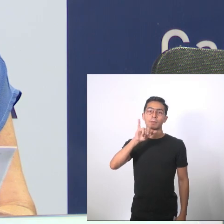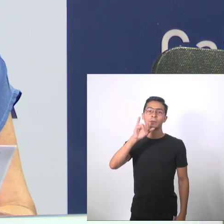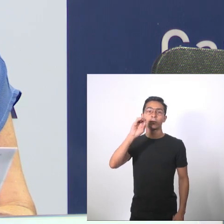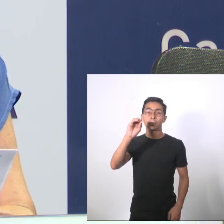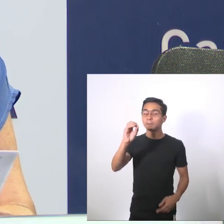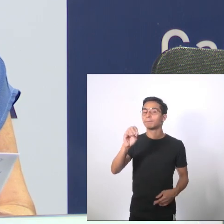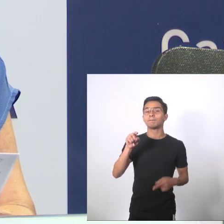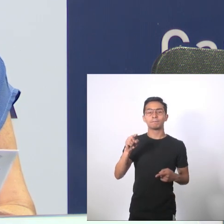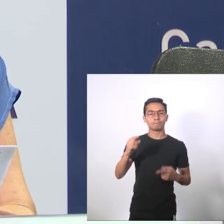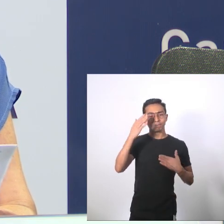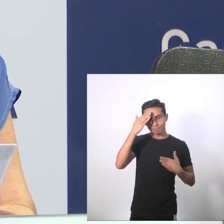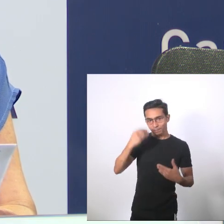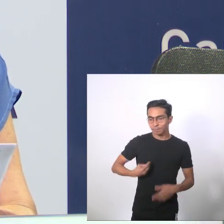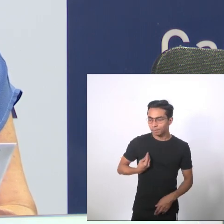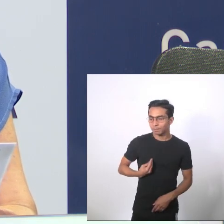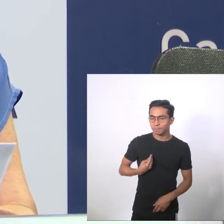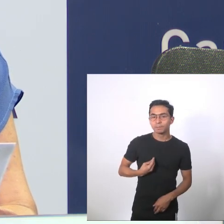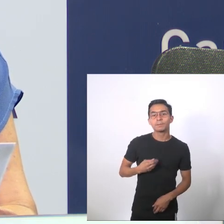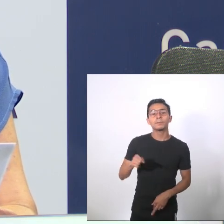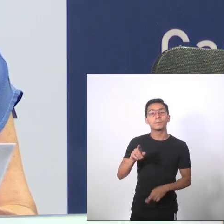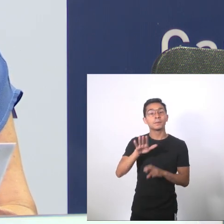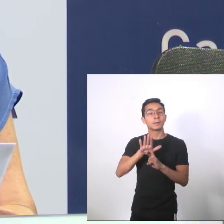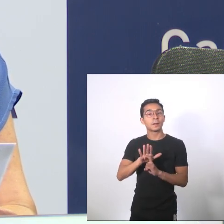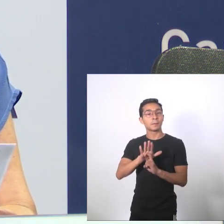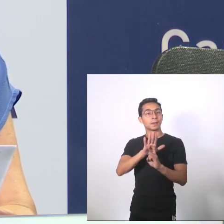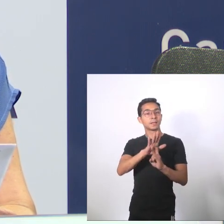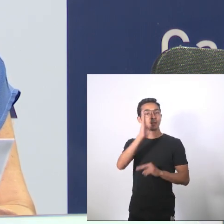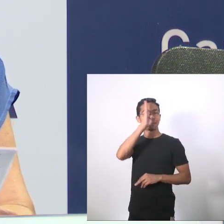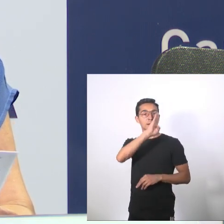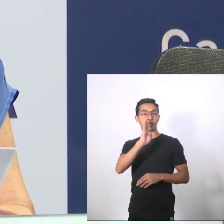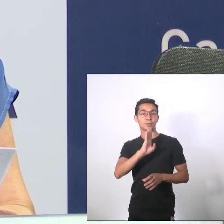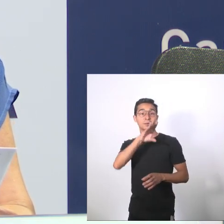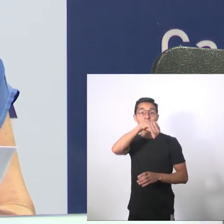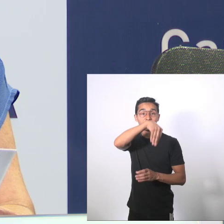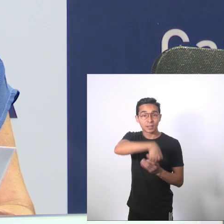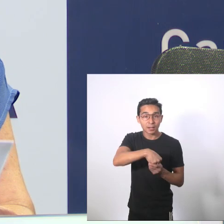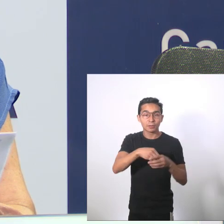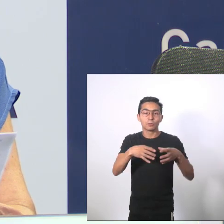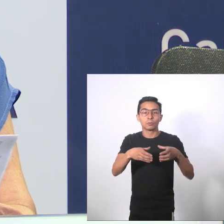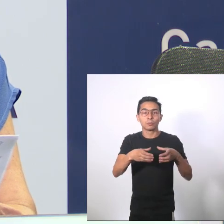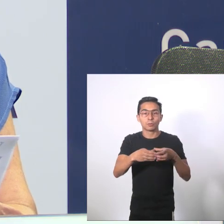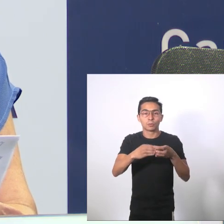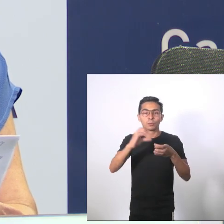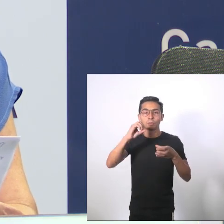na OMS e que vem qualificar ainda mais esse nosso evento.